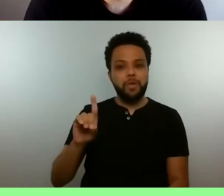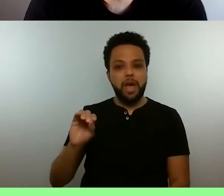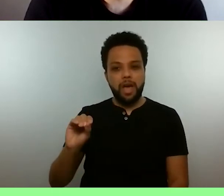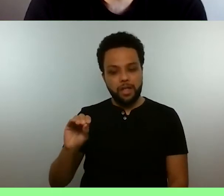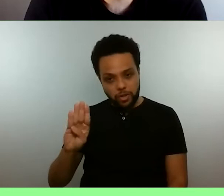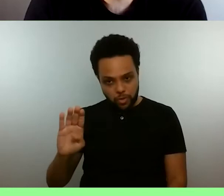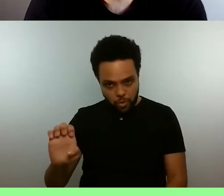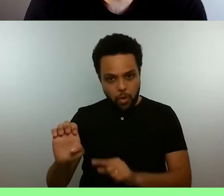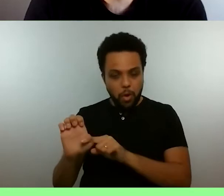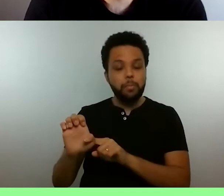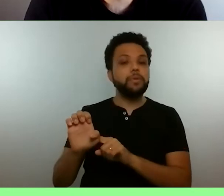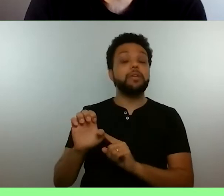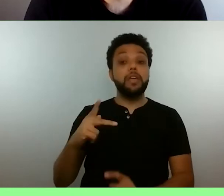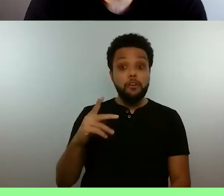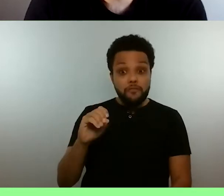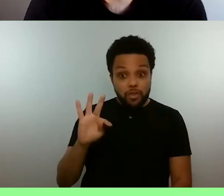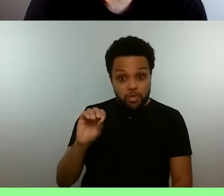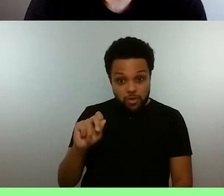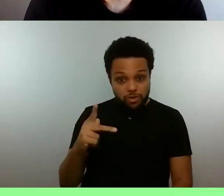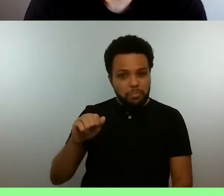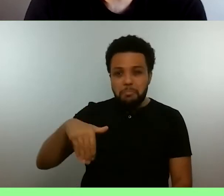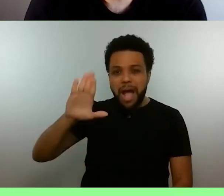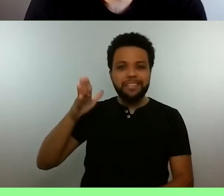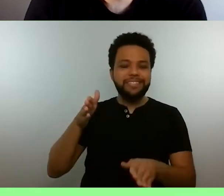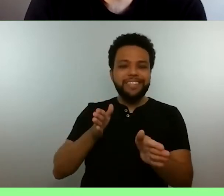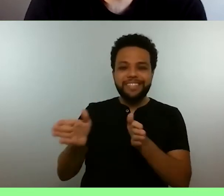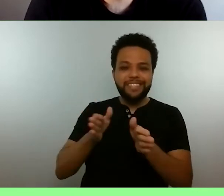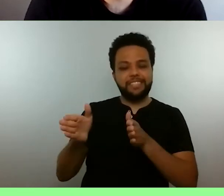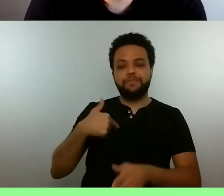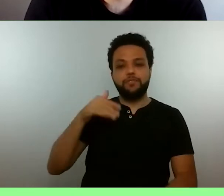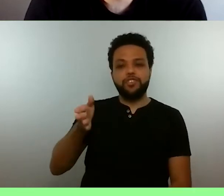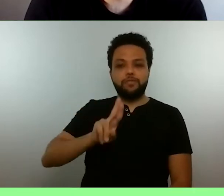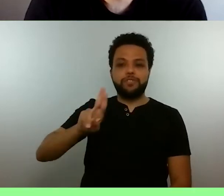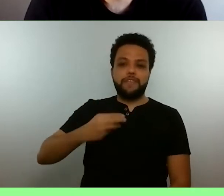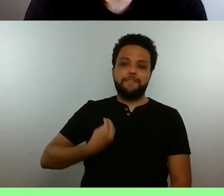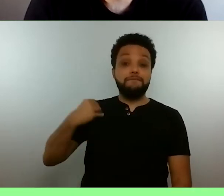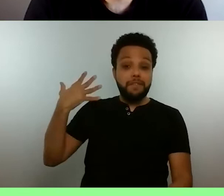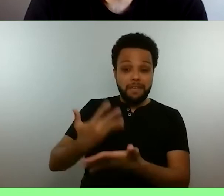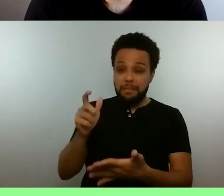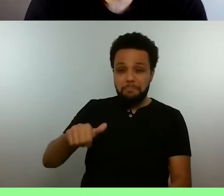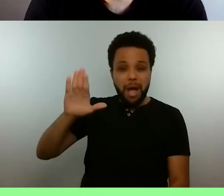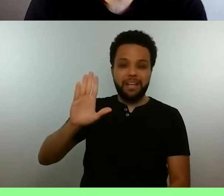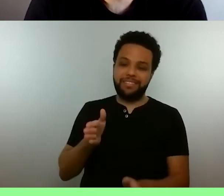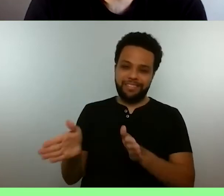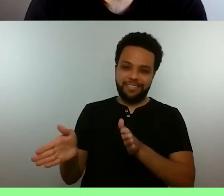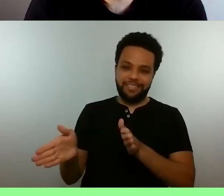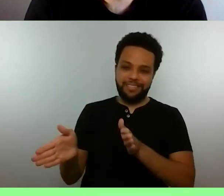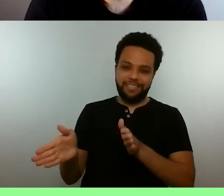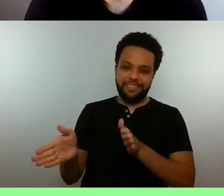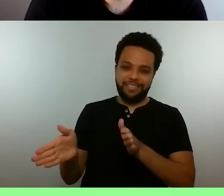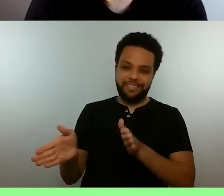mais acessível que eu usei na minha vida. E é até engraçado, né? Porque o Photoshop tem aí mais de 30